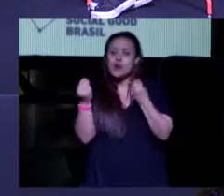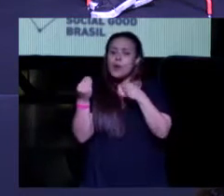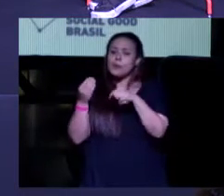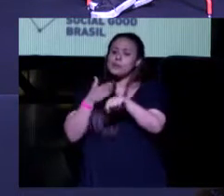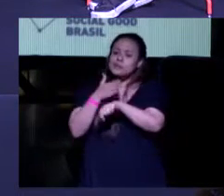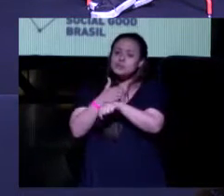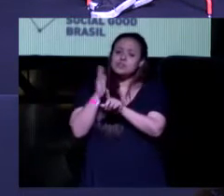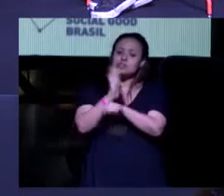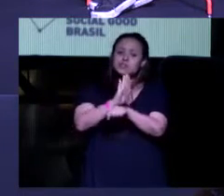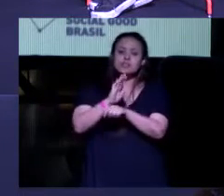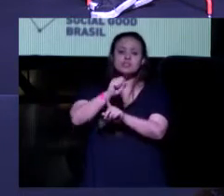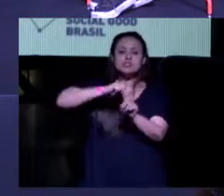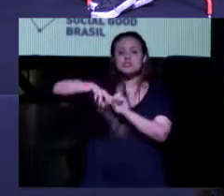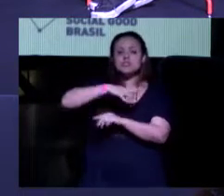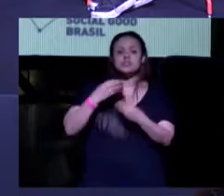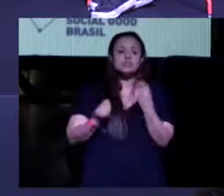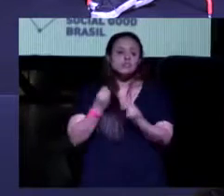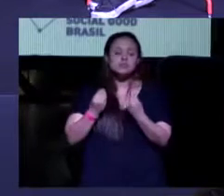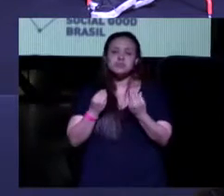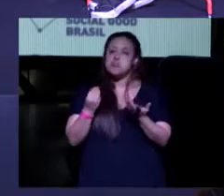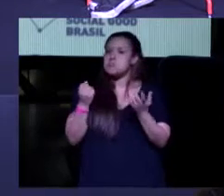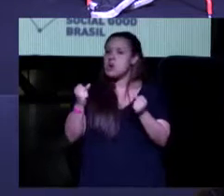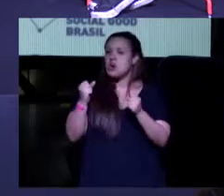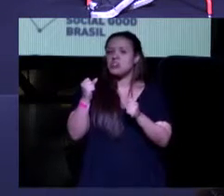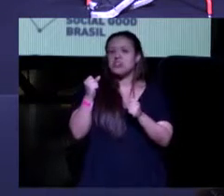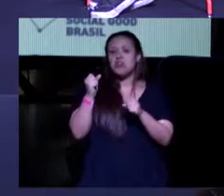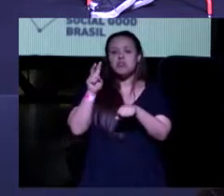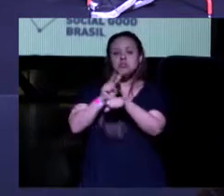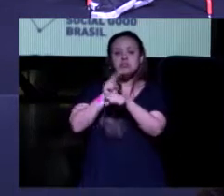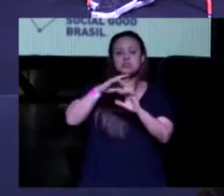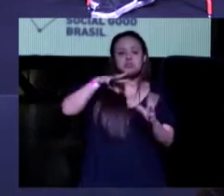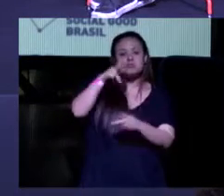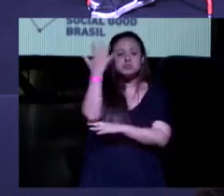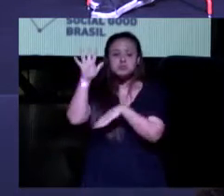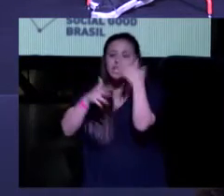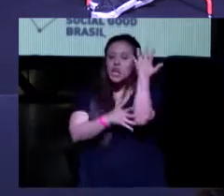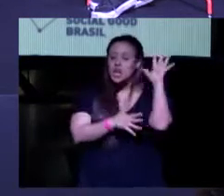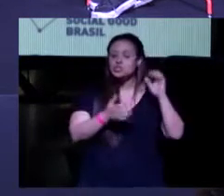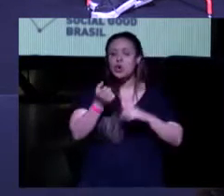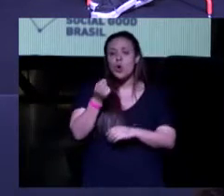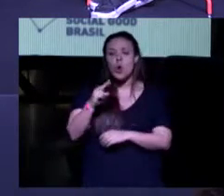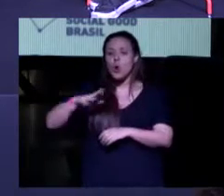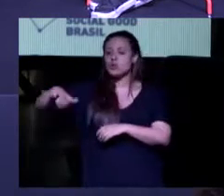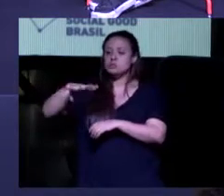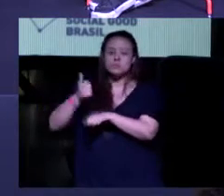atuantes com o meio ambiente, enfim, profissionalmente?